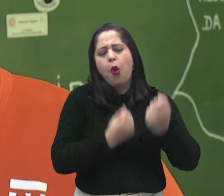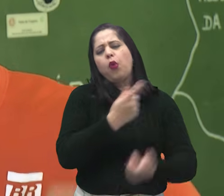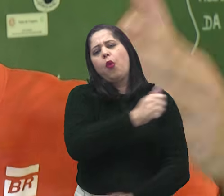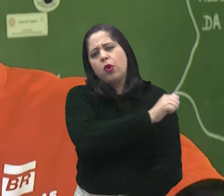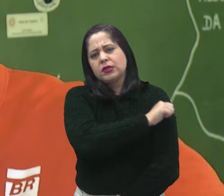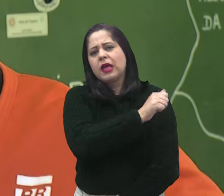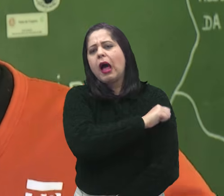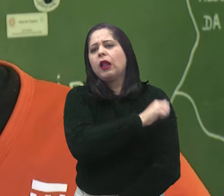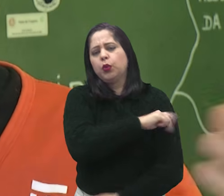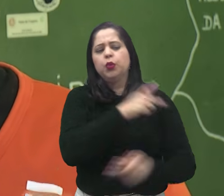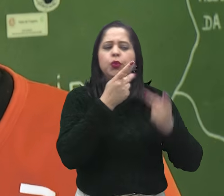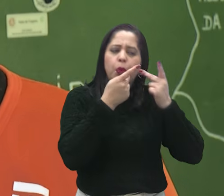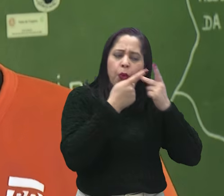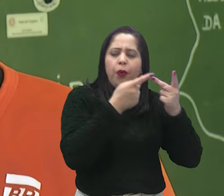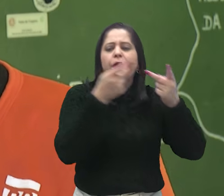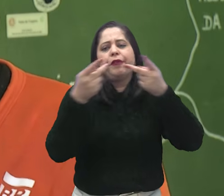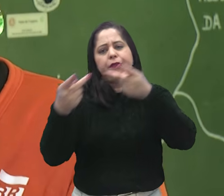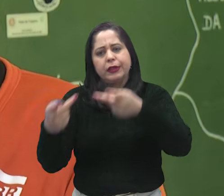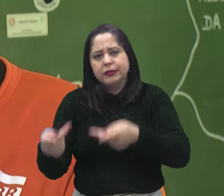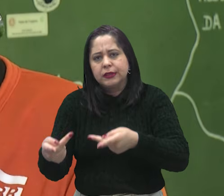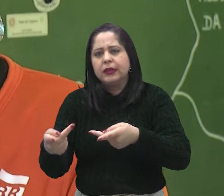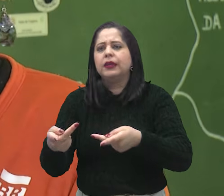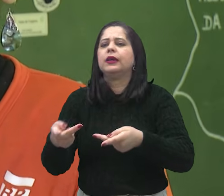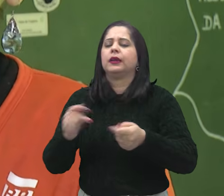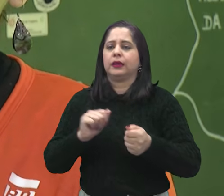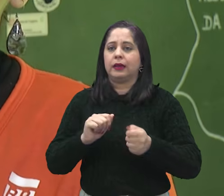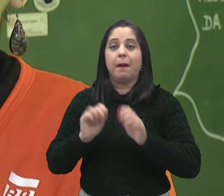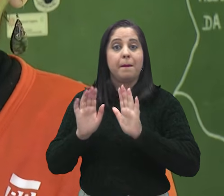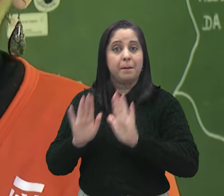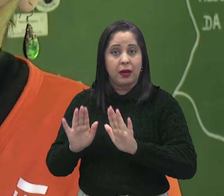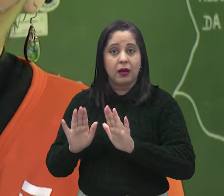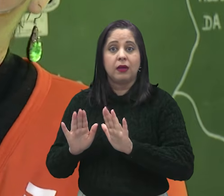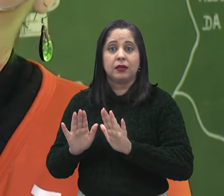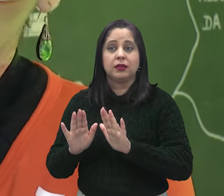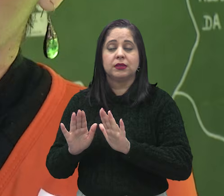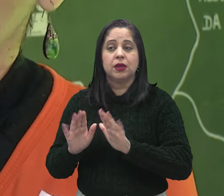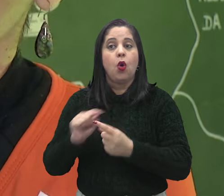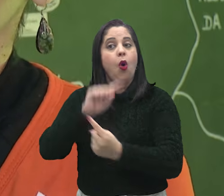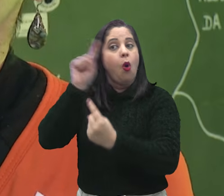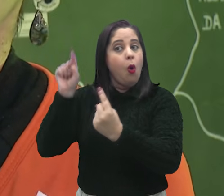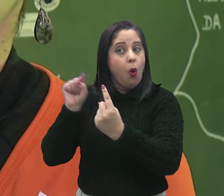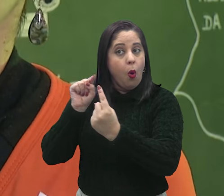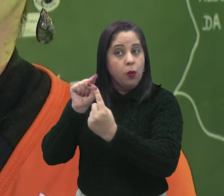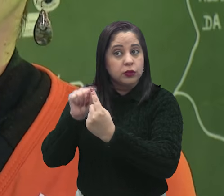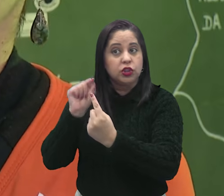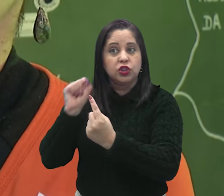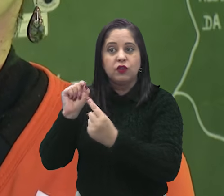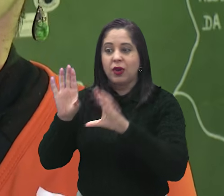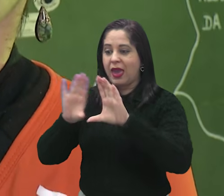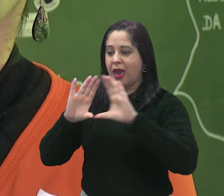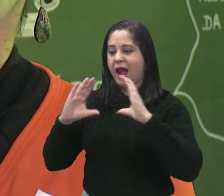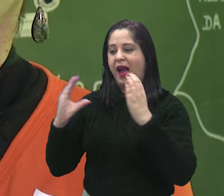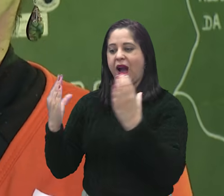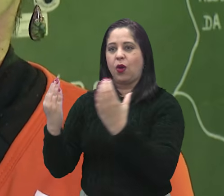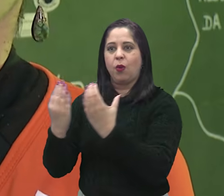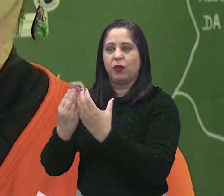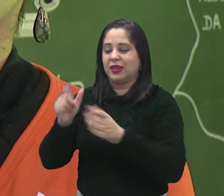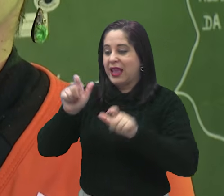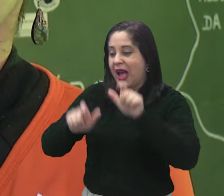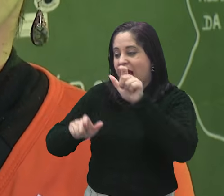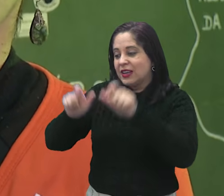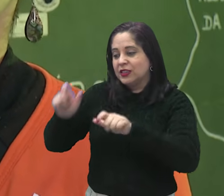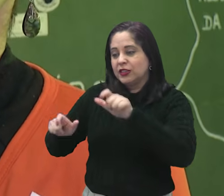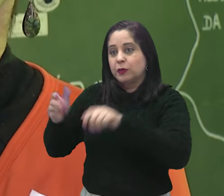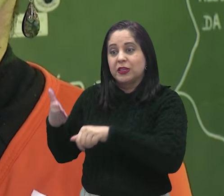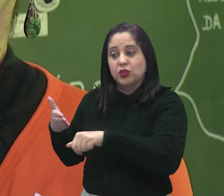que vêm visitar os NEAs e tal. Mas a nossa construção de patrimônio está com